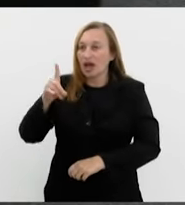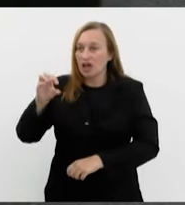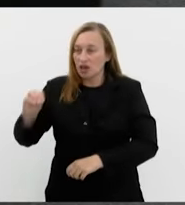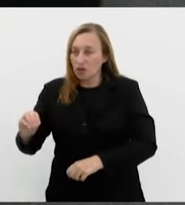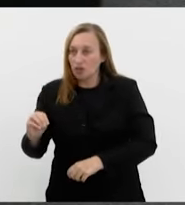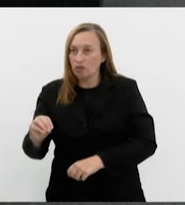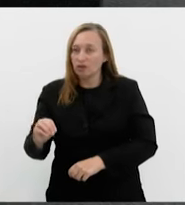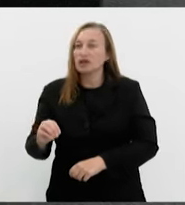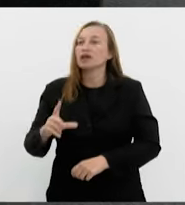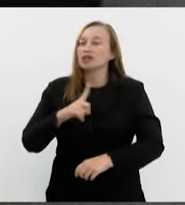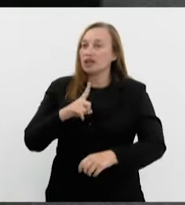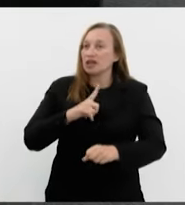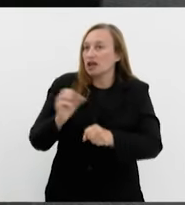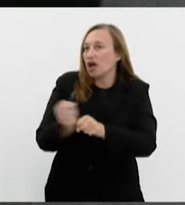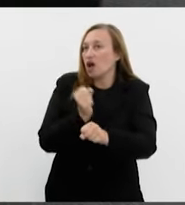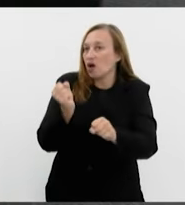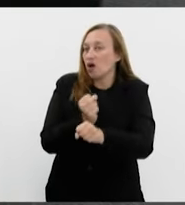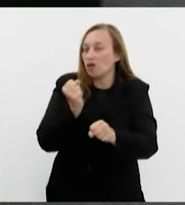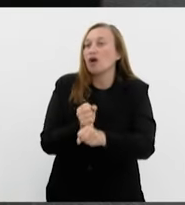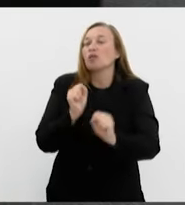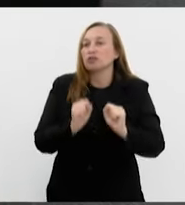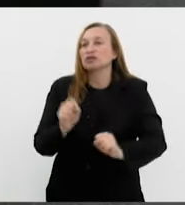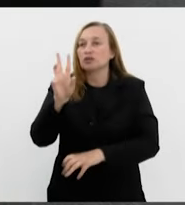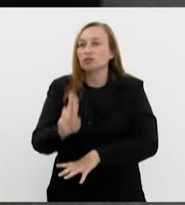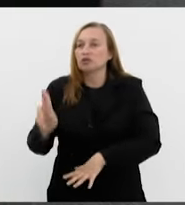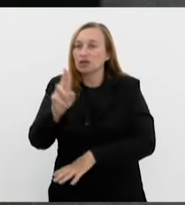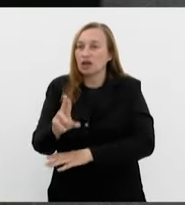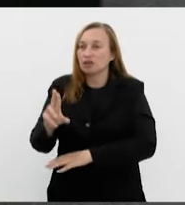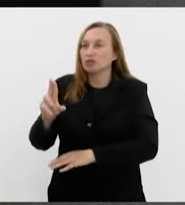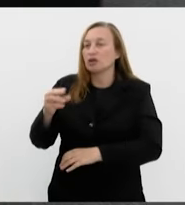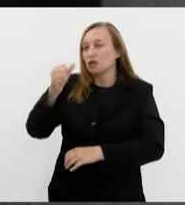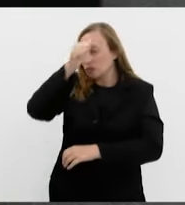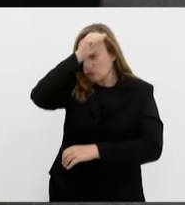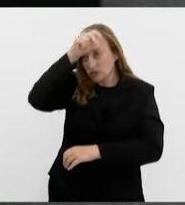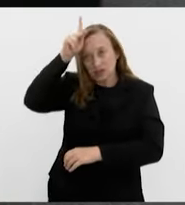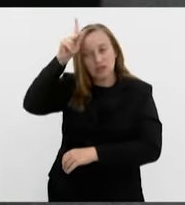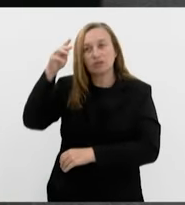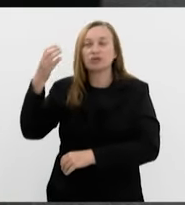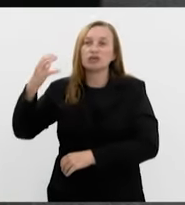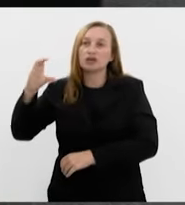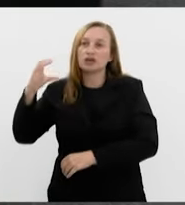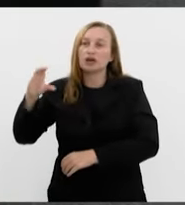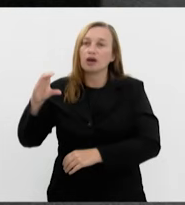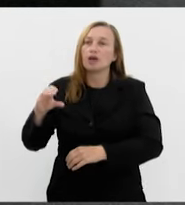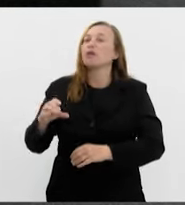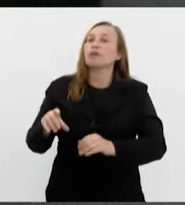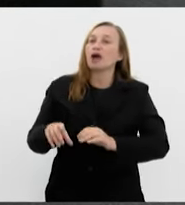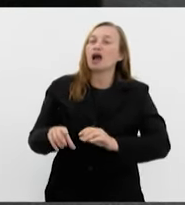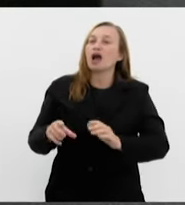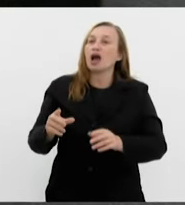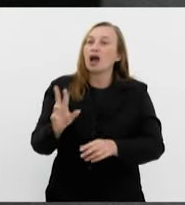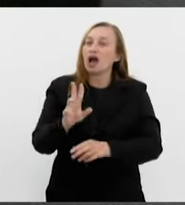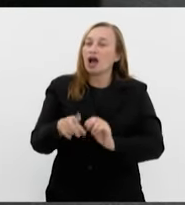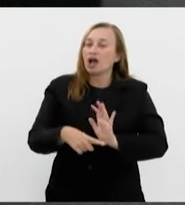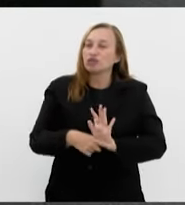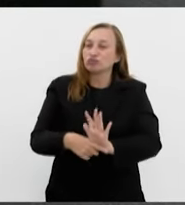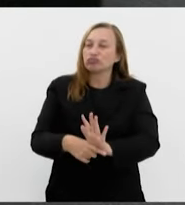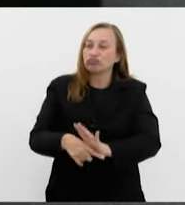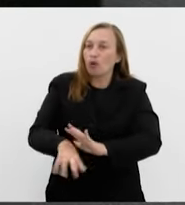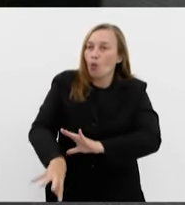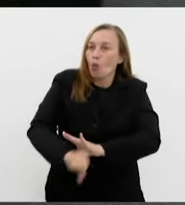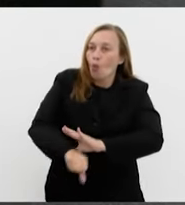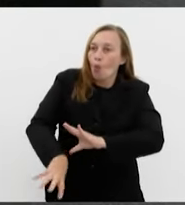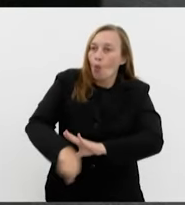e poderia ser usado pelo município de Niterói para resolver o problema de drenagem da Zona Sul de Niterói. Então,